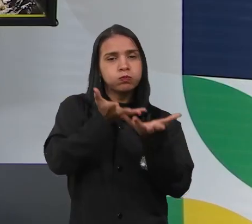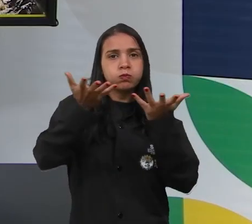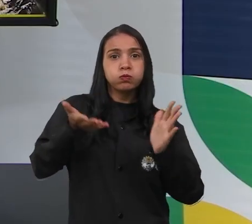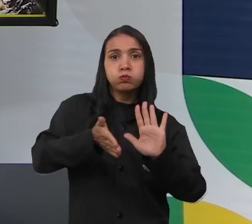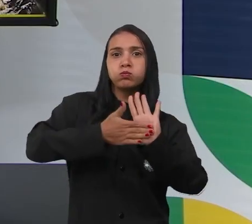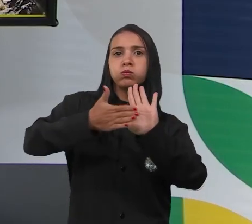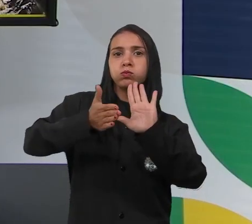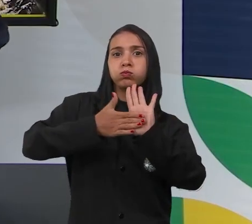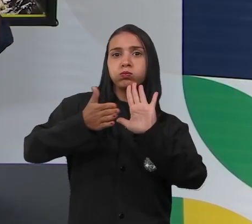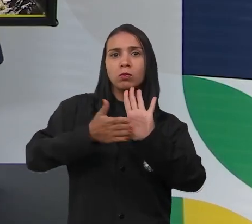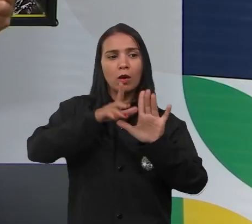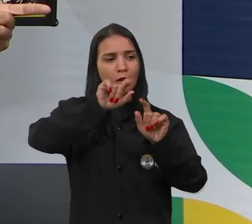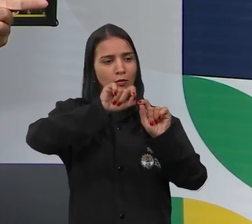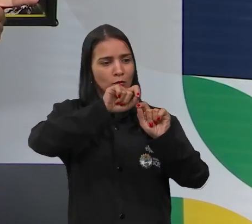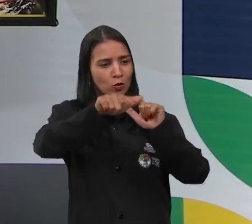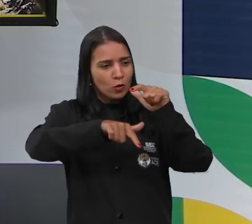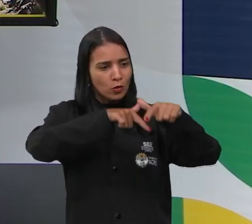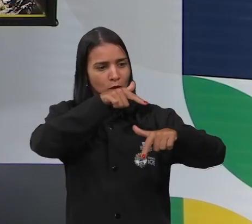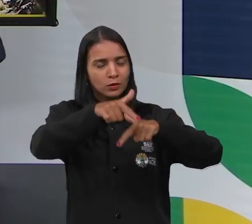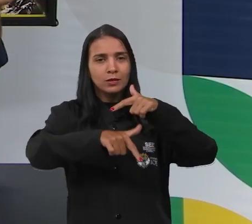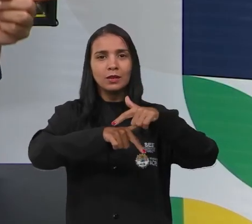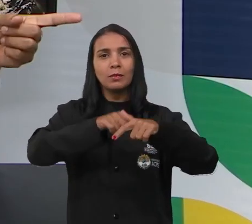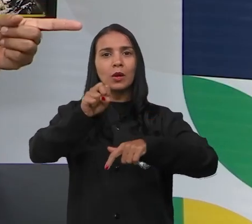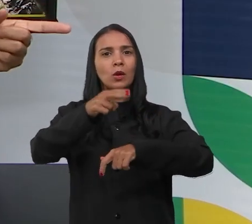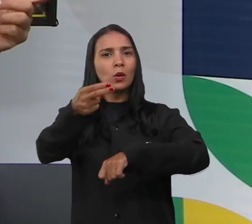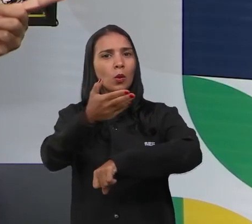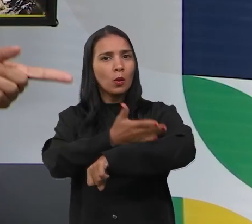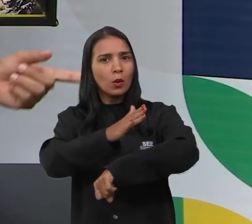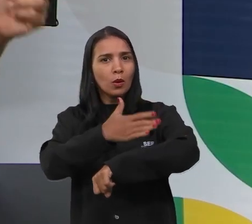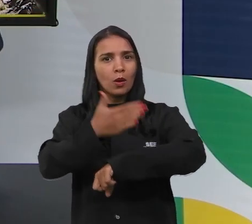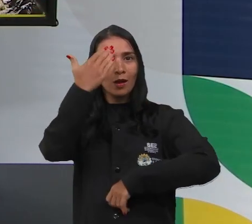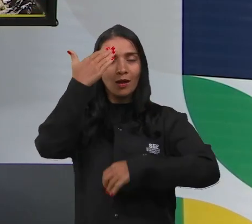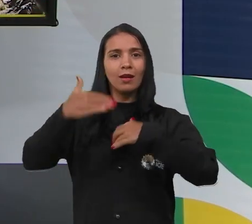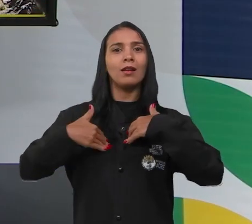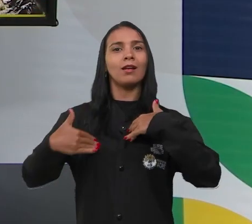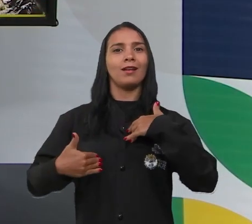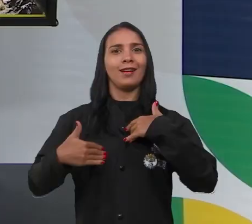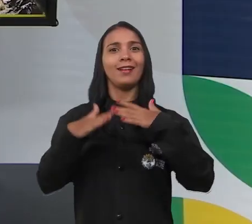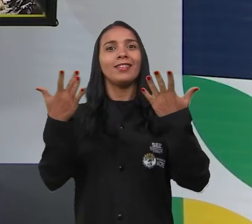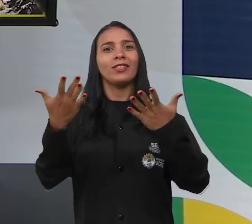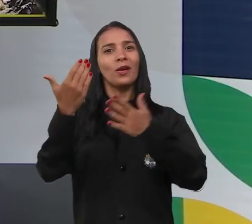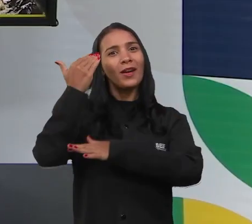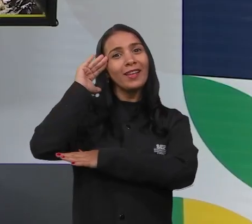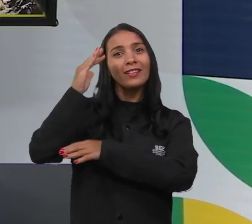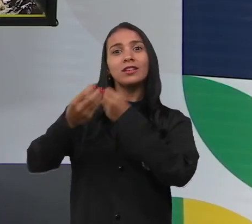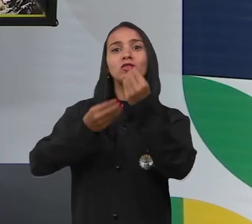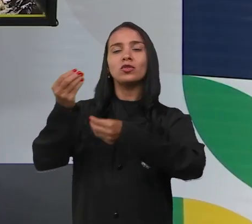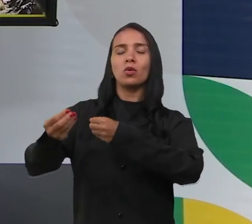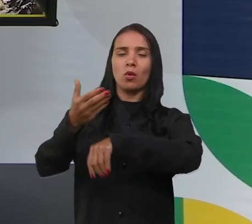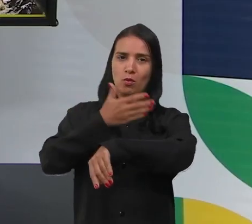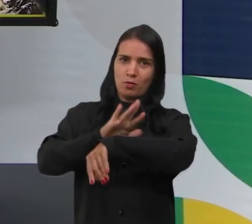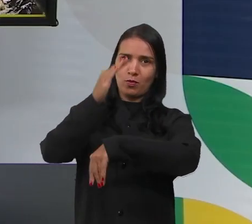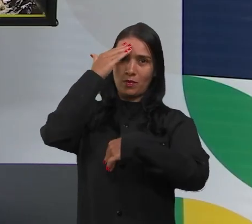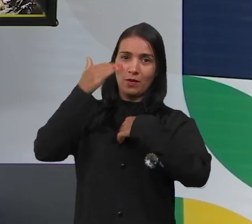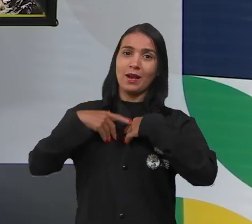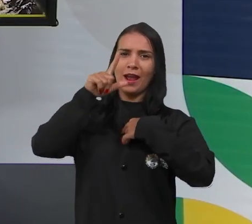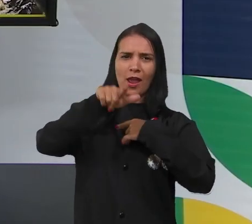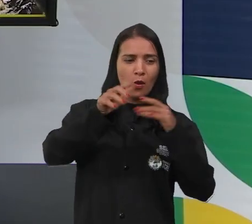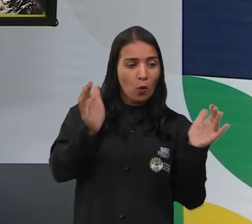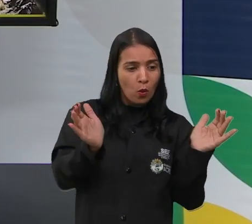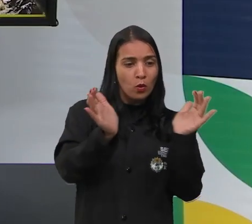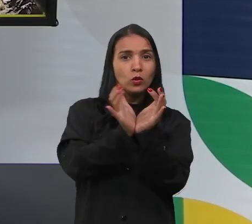feito, essa ação. A ação essa da prática corporal. Que prática corporal? Como a gente entende ela como diverso, um conjunto cultural,